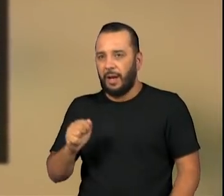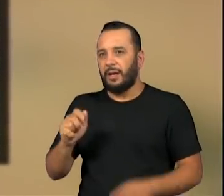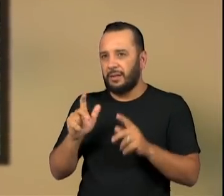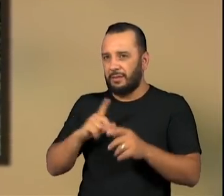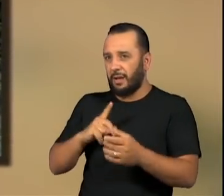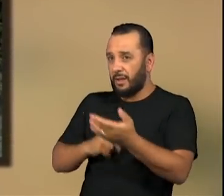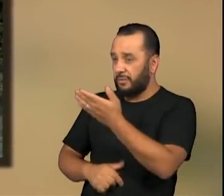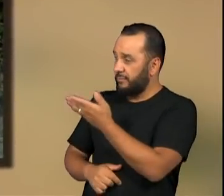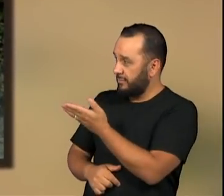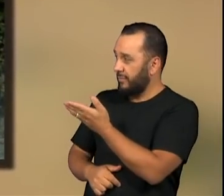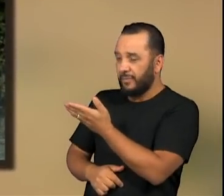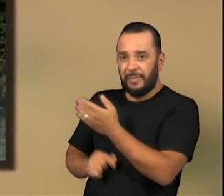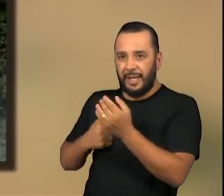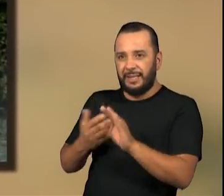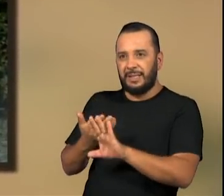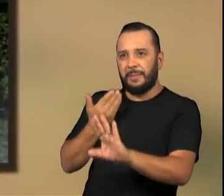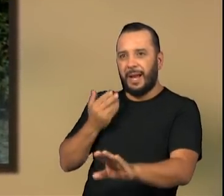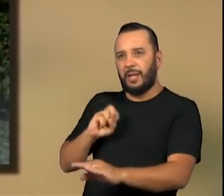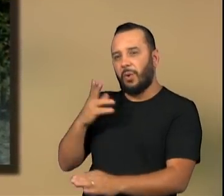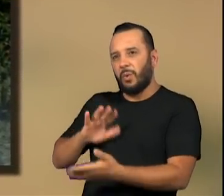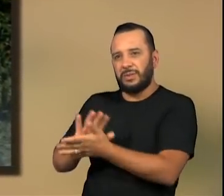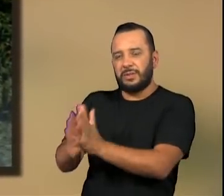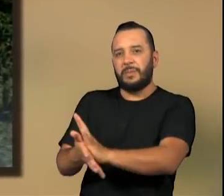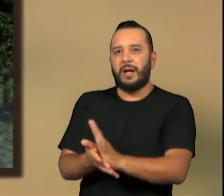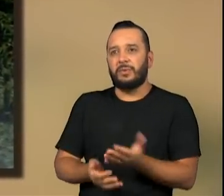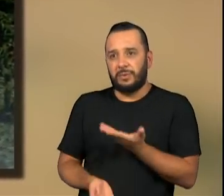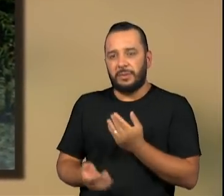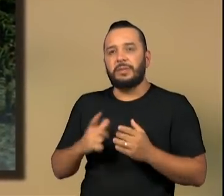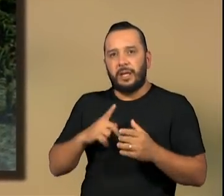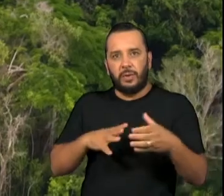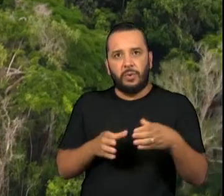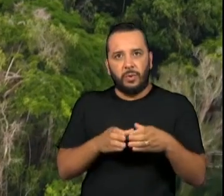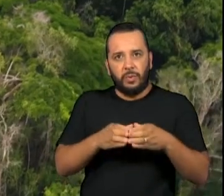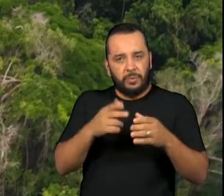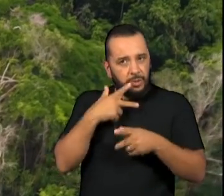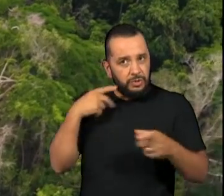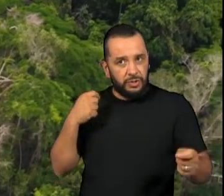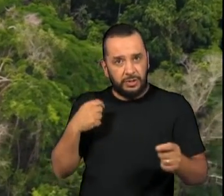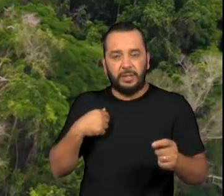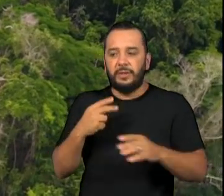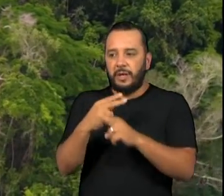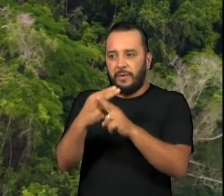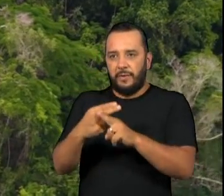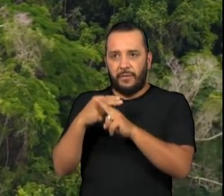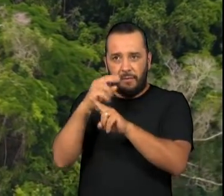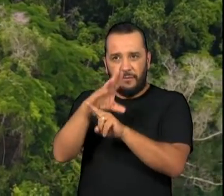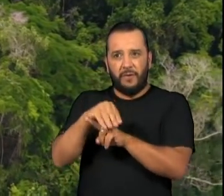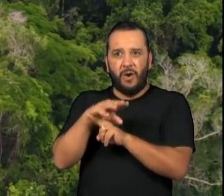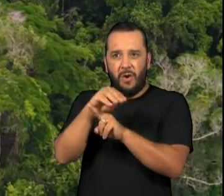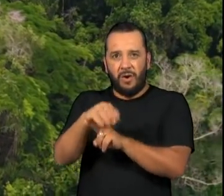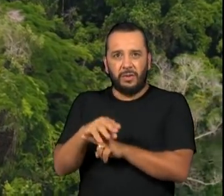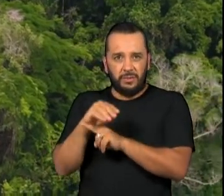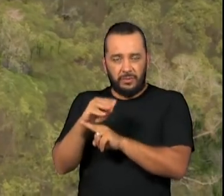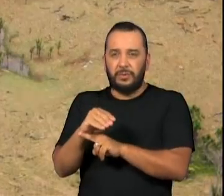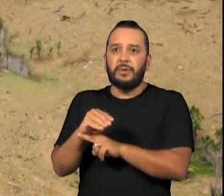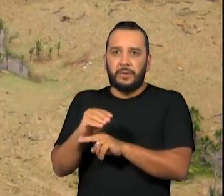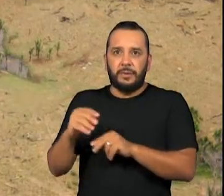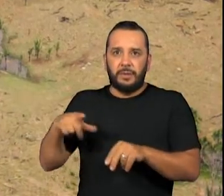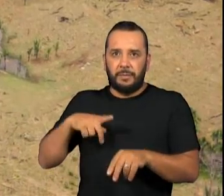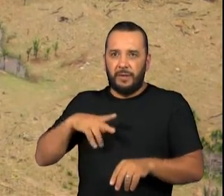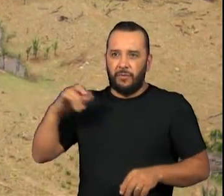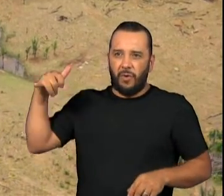ou dizimados, promovida por organizações indígenas. Imagens captadas por satélite e por